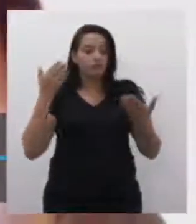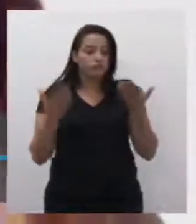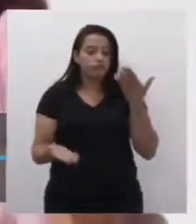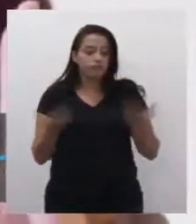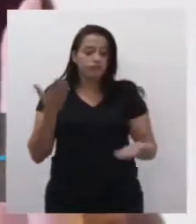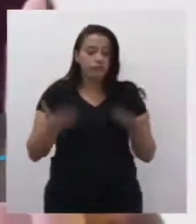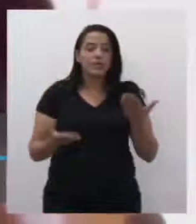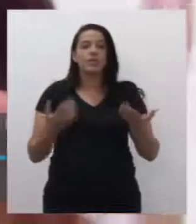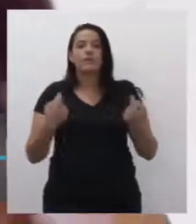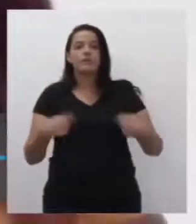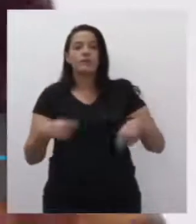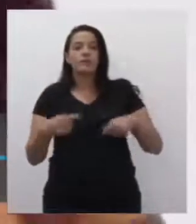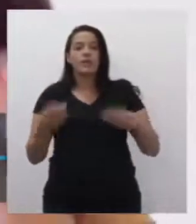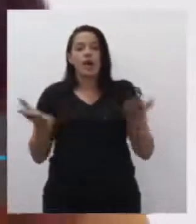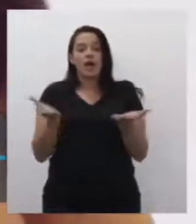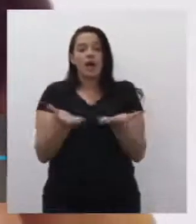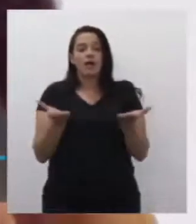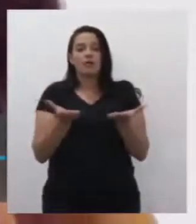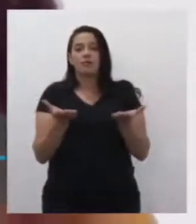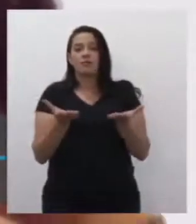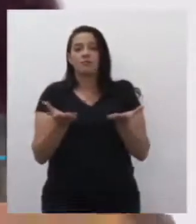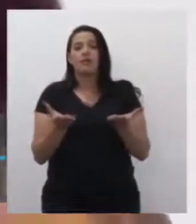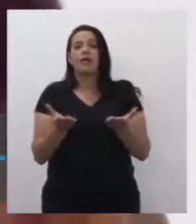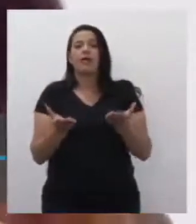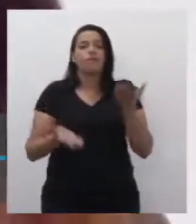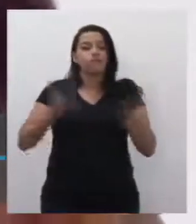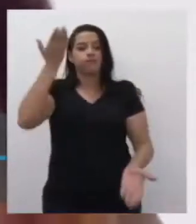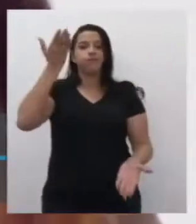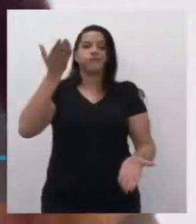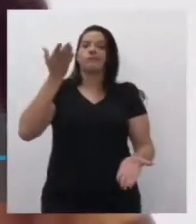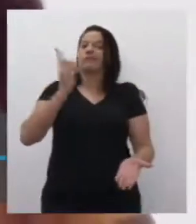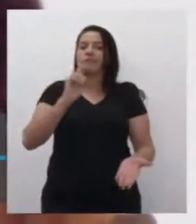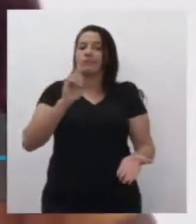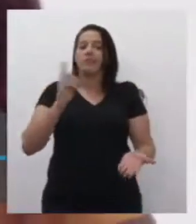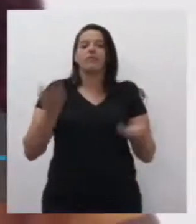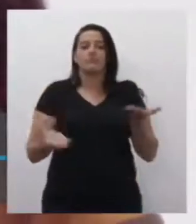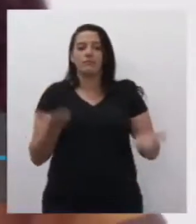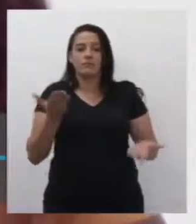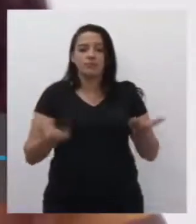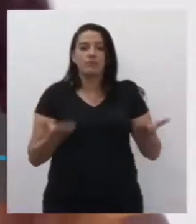e o reequilíbrio. Isso já é um processo cognitivo